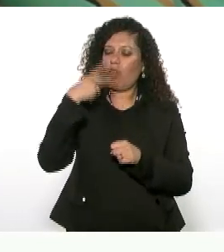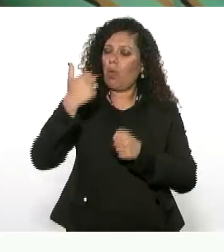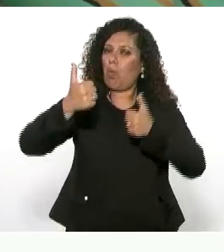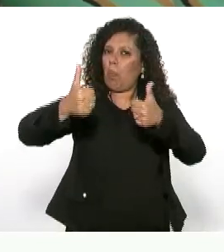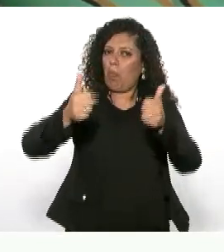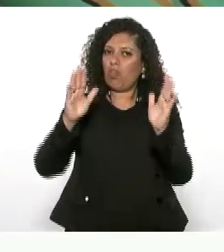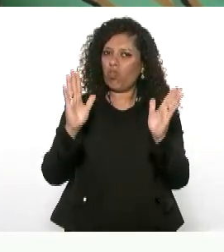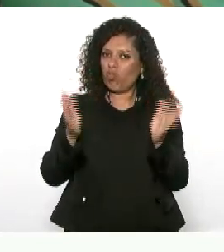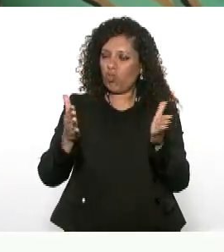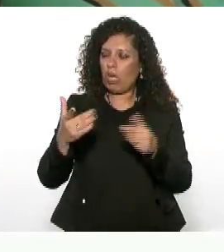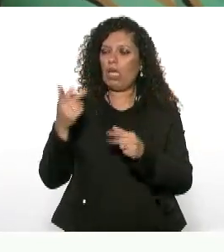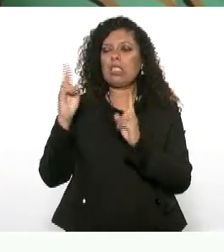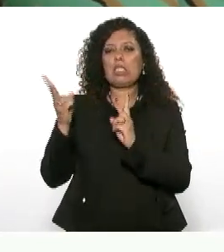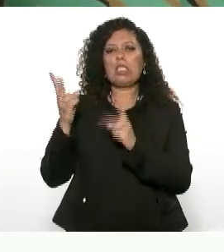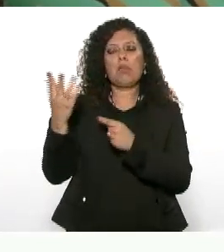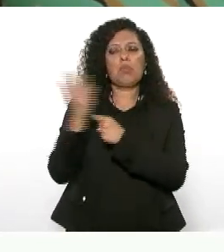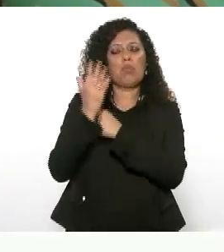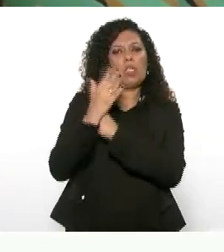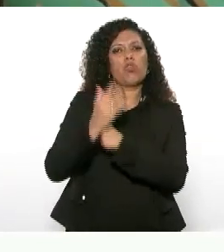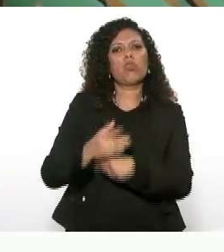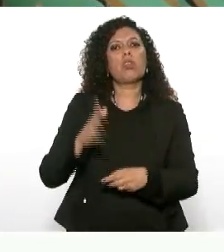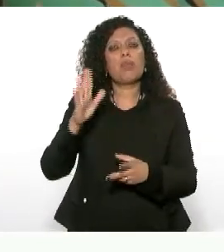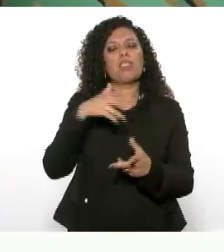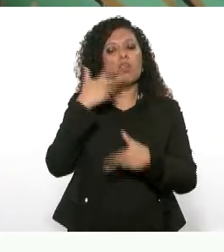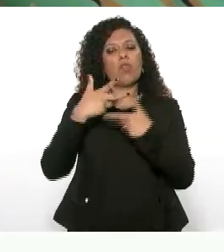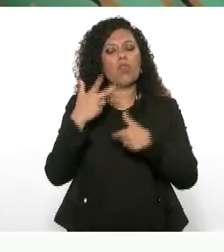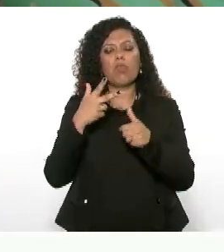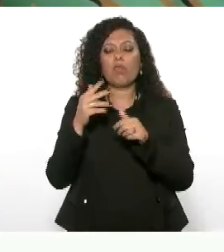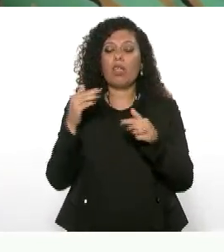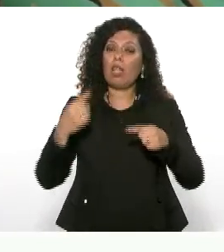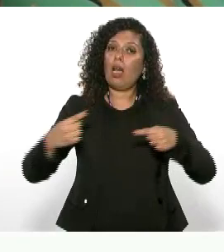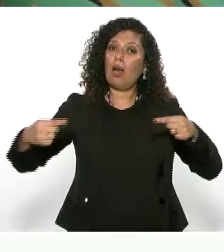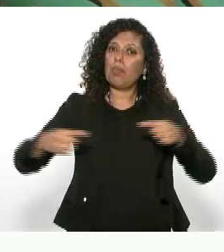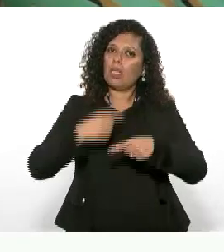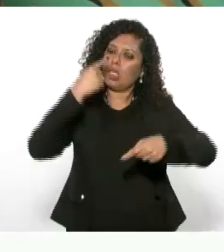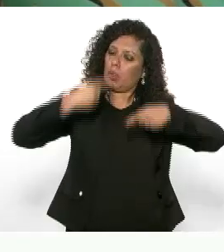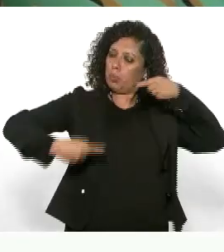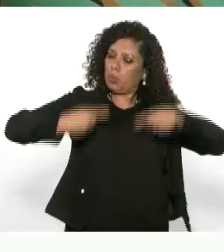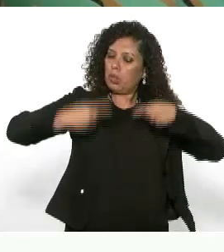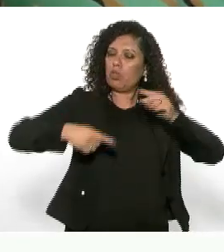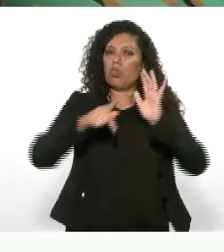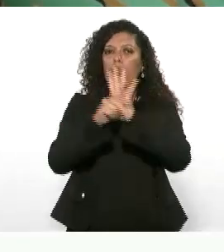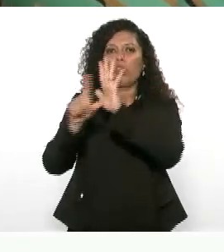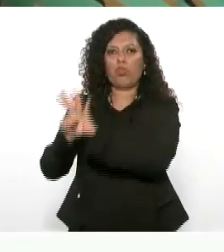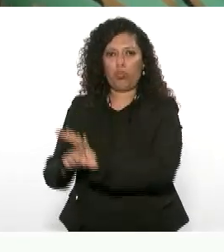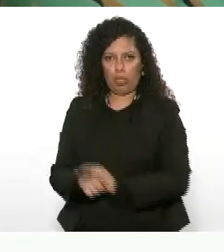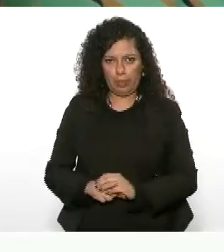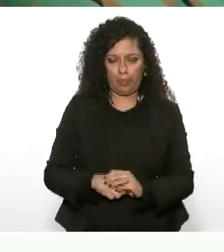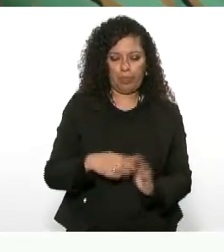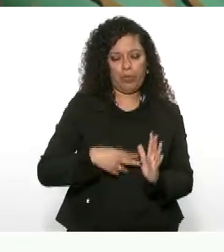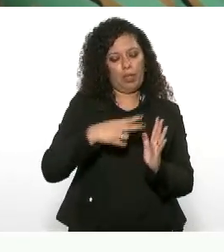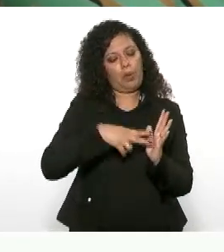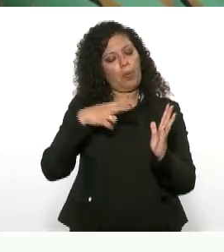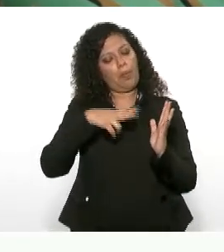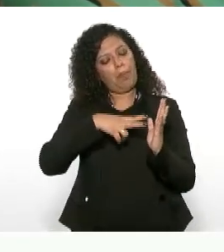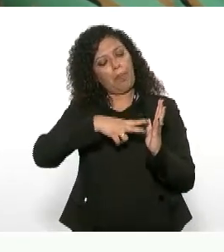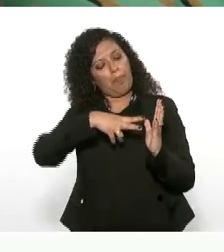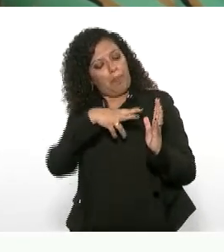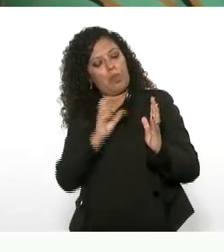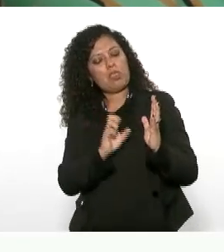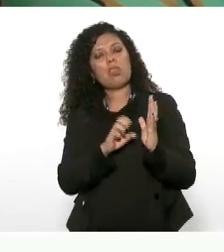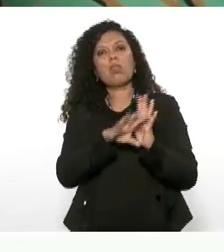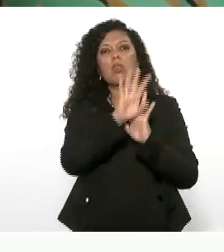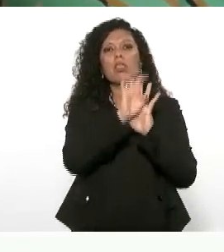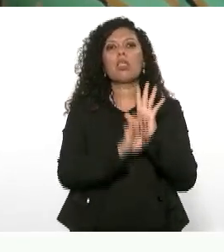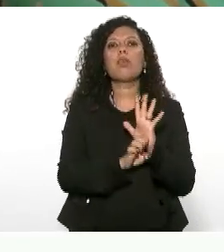sempre também, está sempre nos ajudando, mas vou tentar fazer uma abordagem mais política desse projeto de lei. Percebo na ementa, que